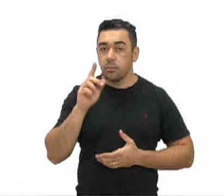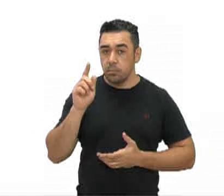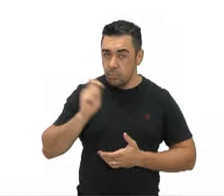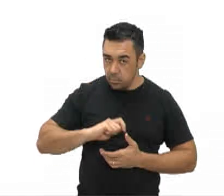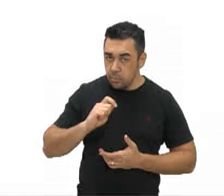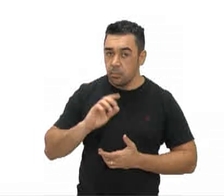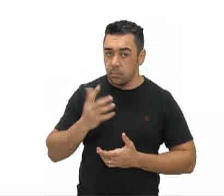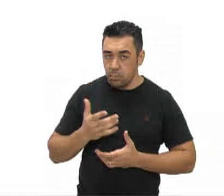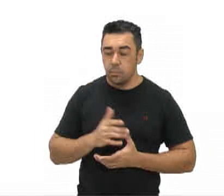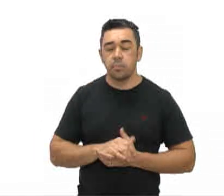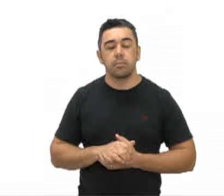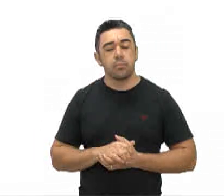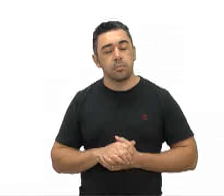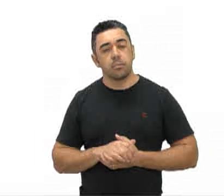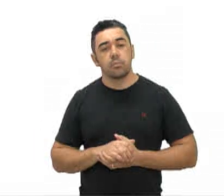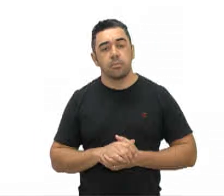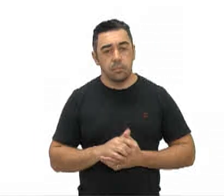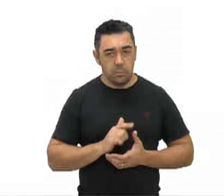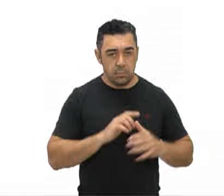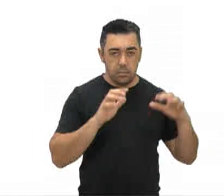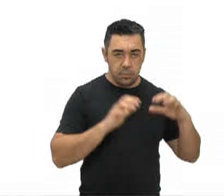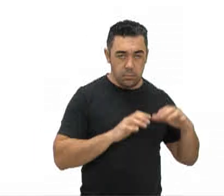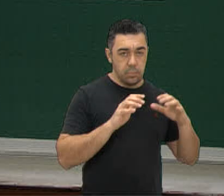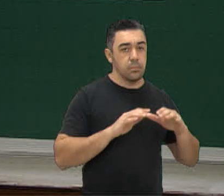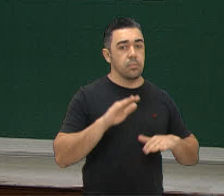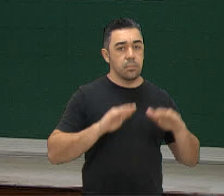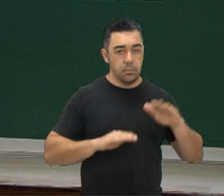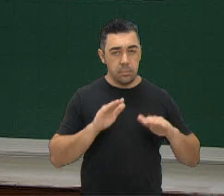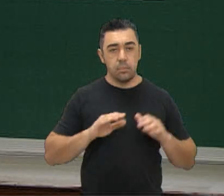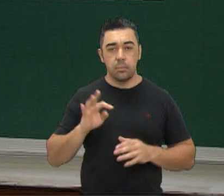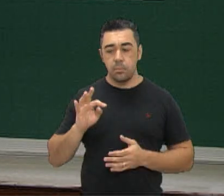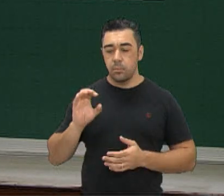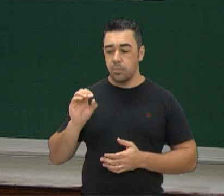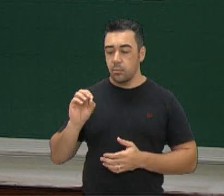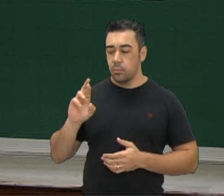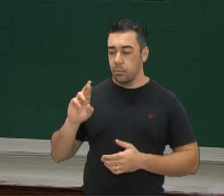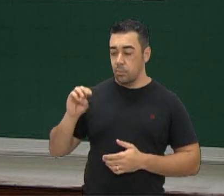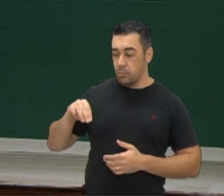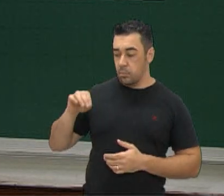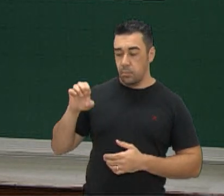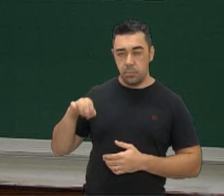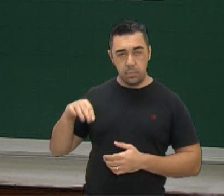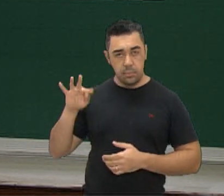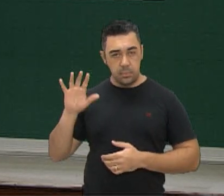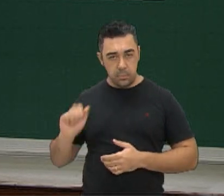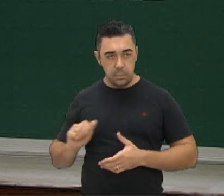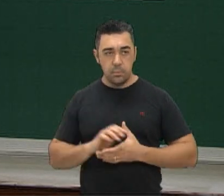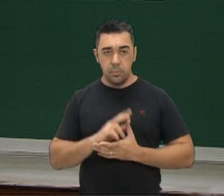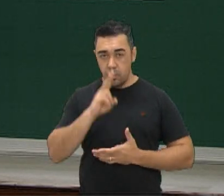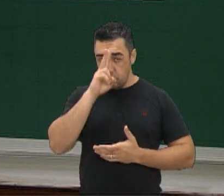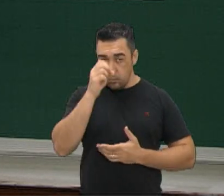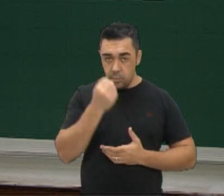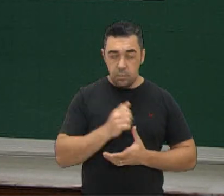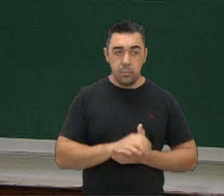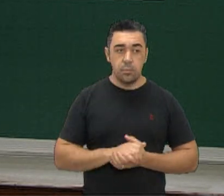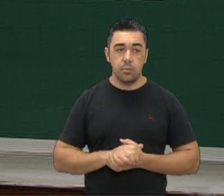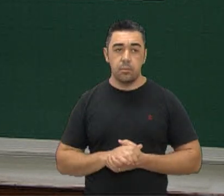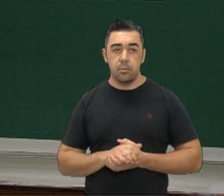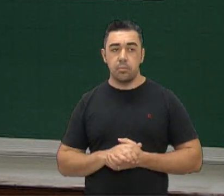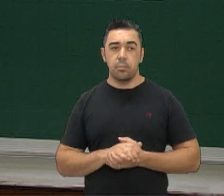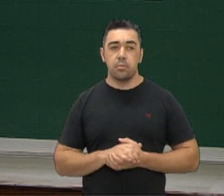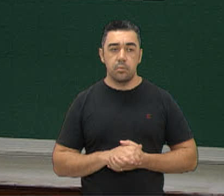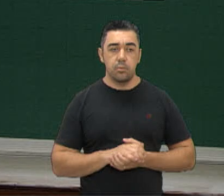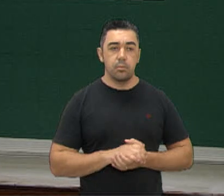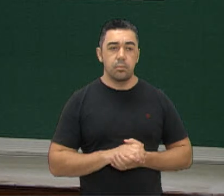seja, então vai ter chuva, né? E com probabilidade de tormenta, pudiendo chegar a ser fuertes em